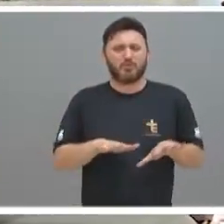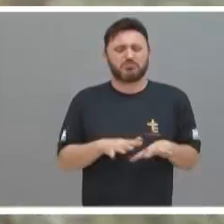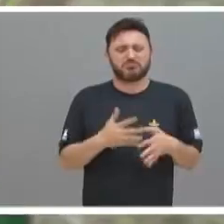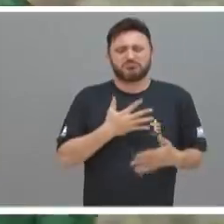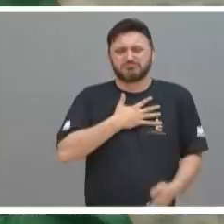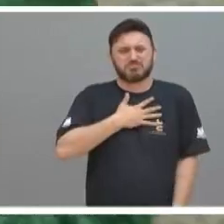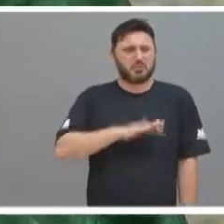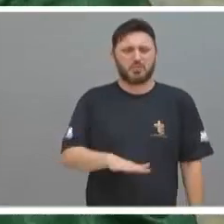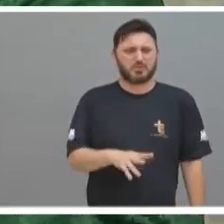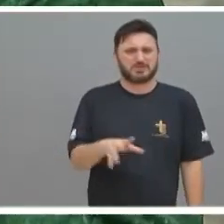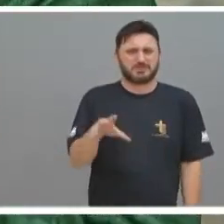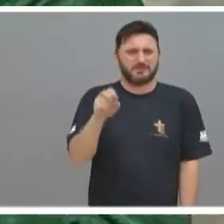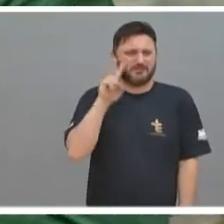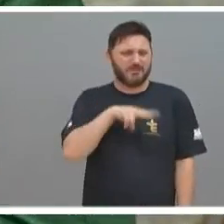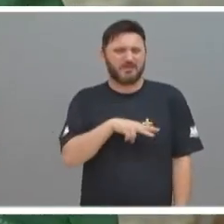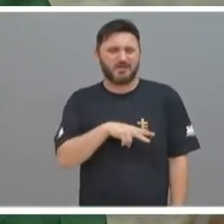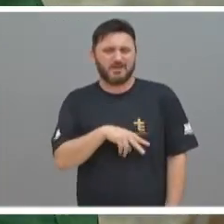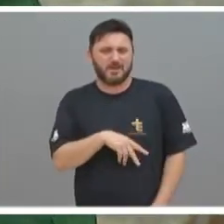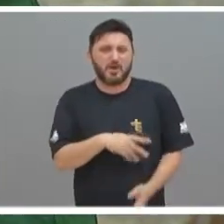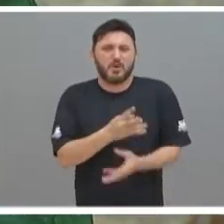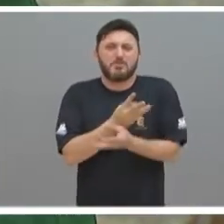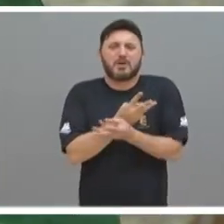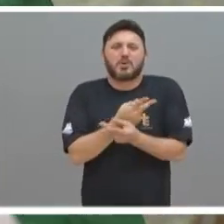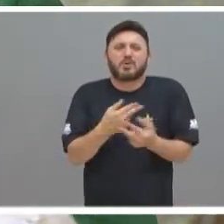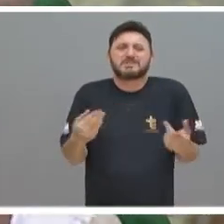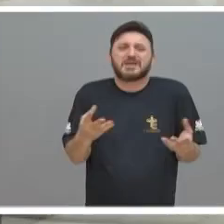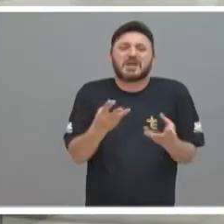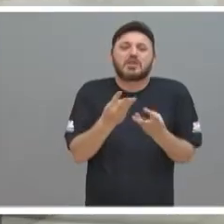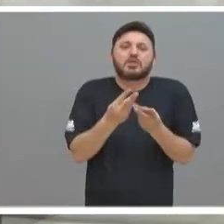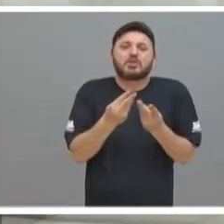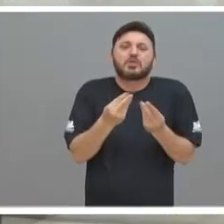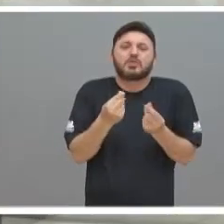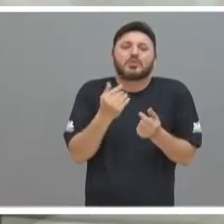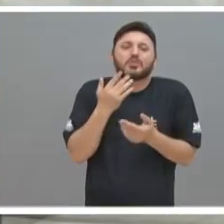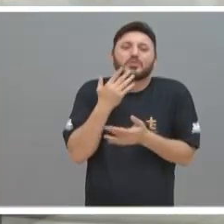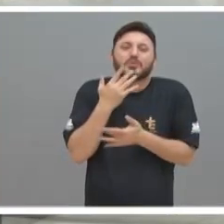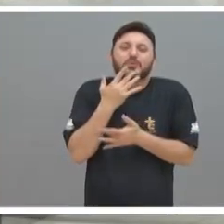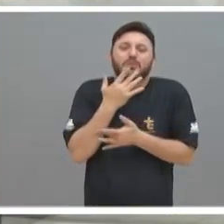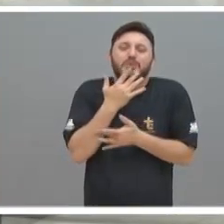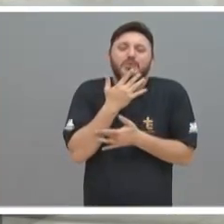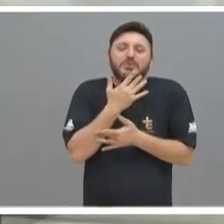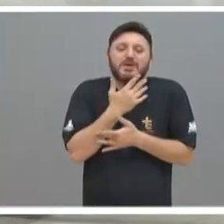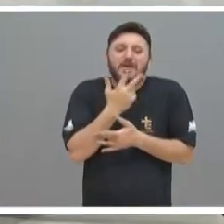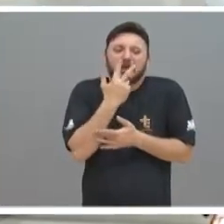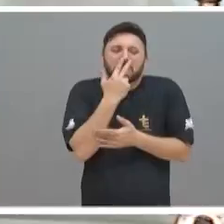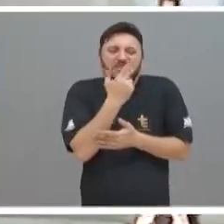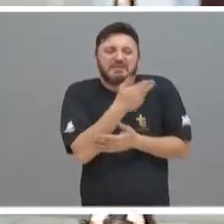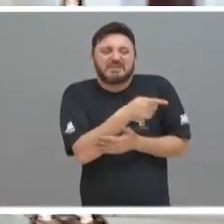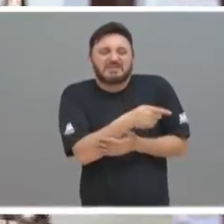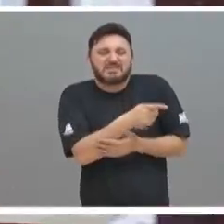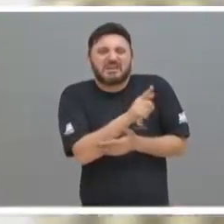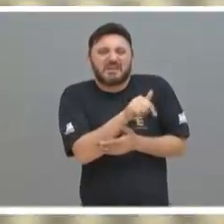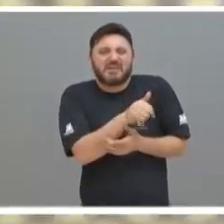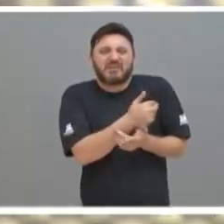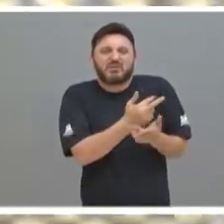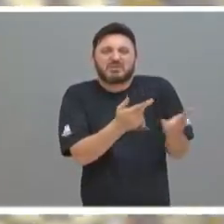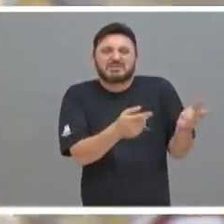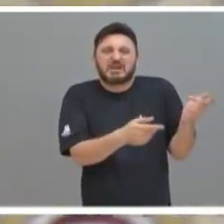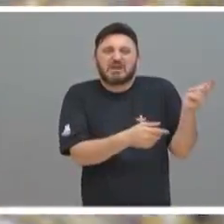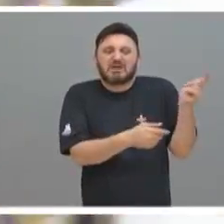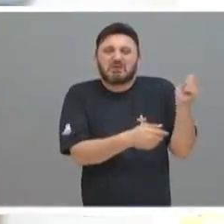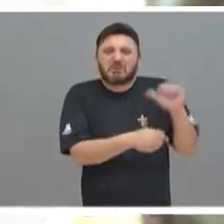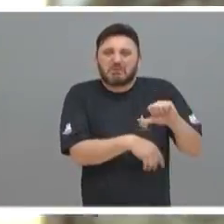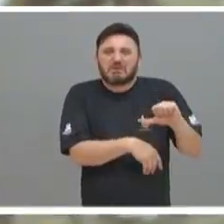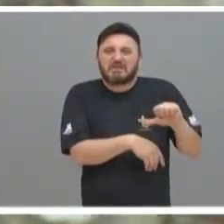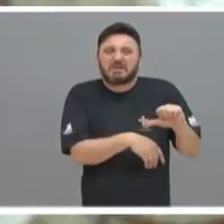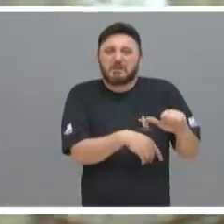melhor falar uma coisa mais doce. Isso aí é meio apimentado, isso aí me cheira um pouco de política. Não